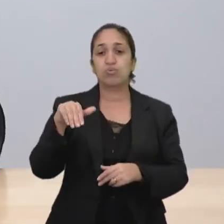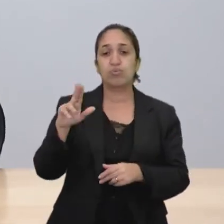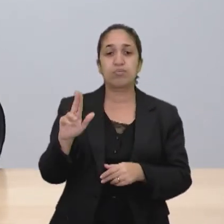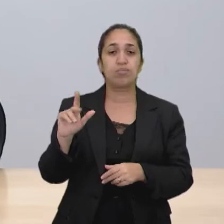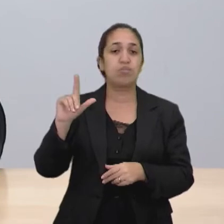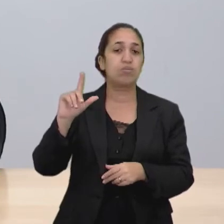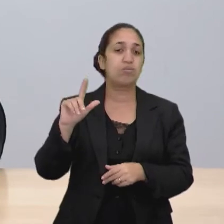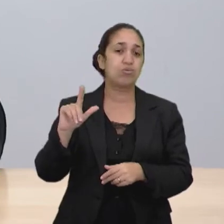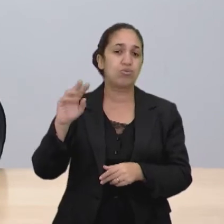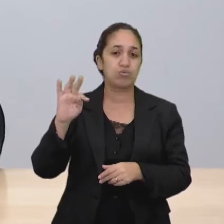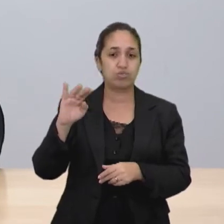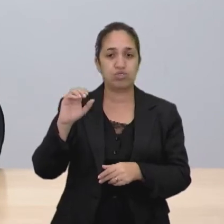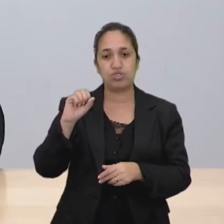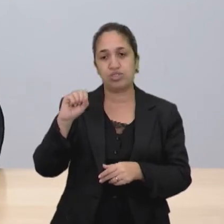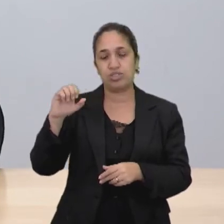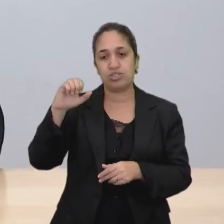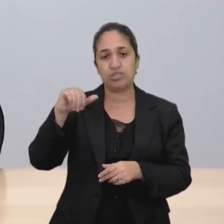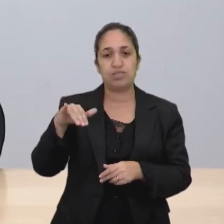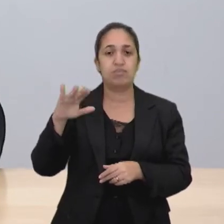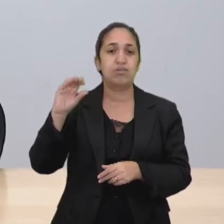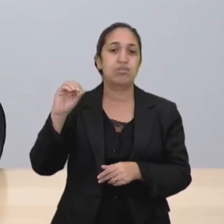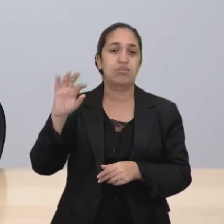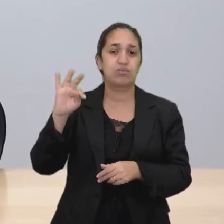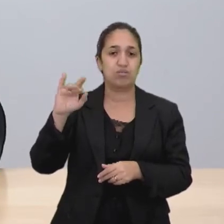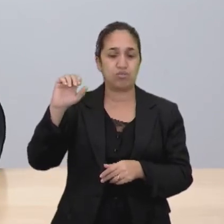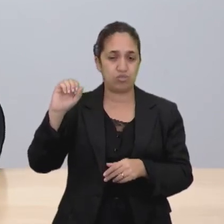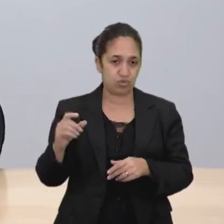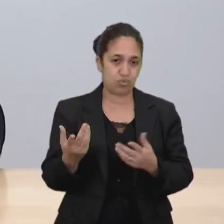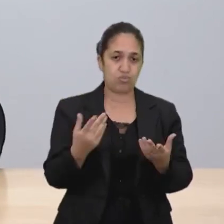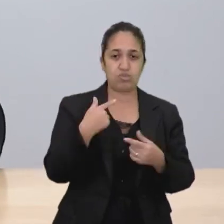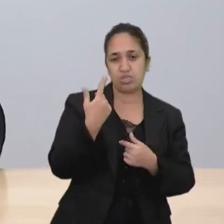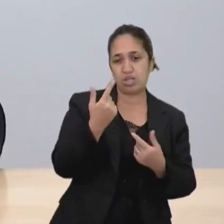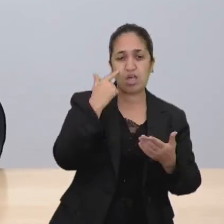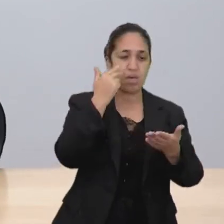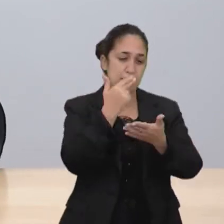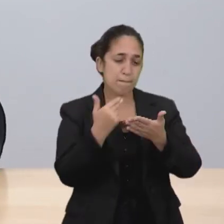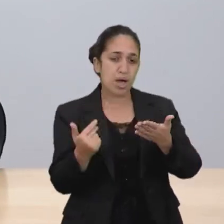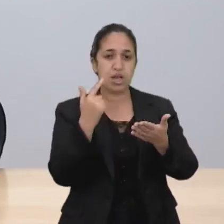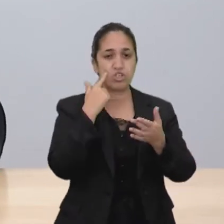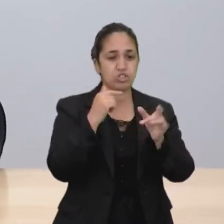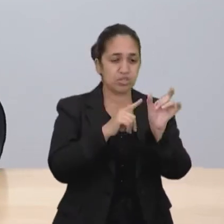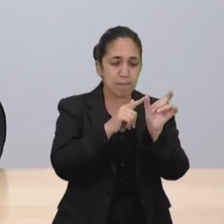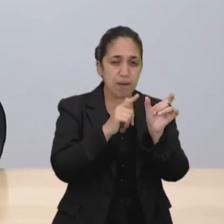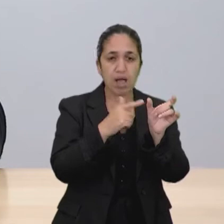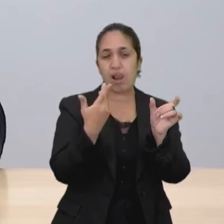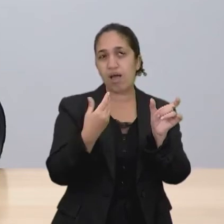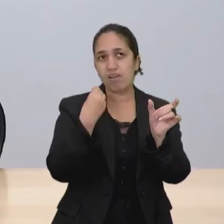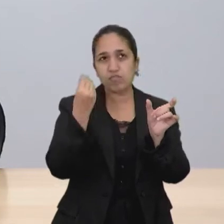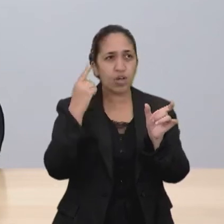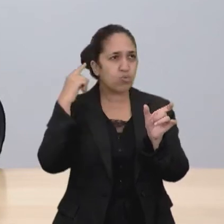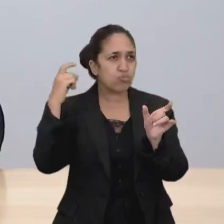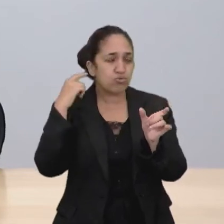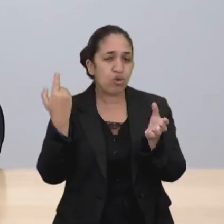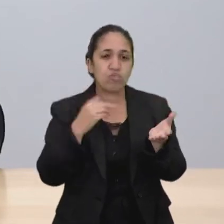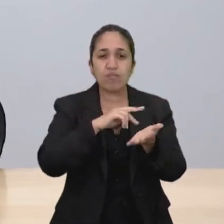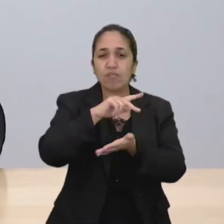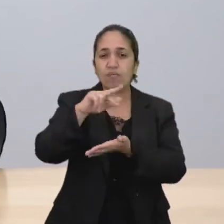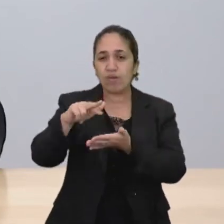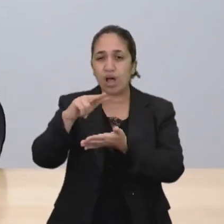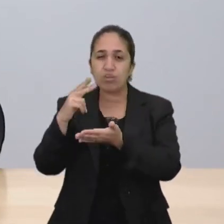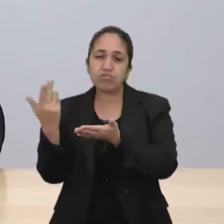da escrita da palavra, verificar o uso de imagens, sons, Toda essa questão aí que pode assessorar